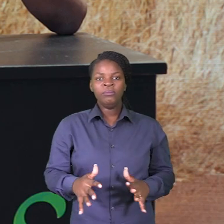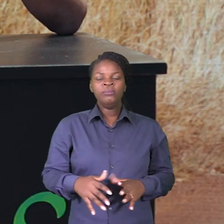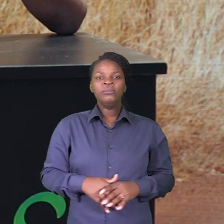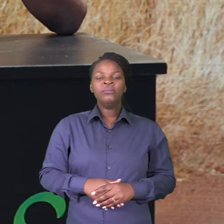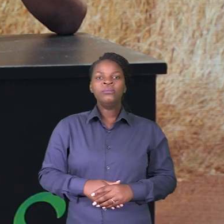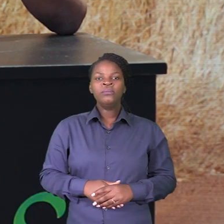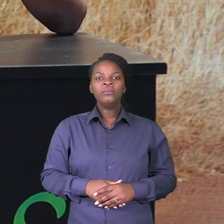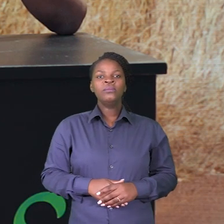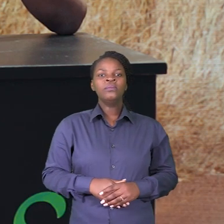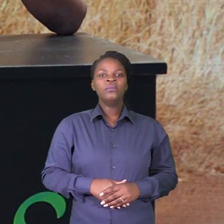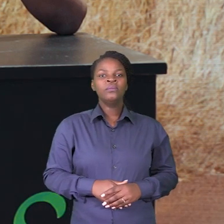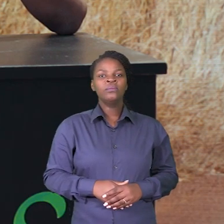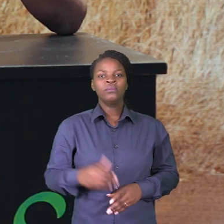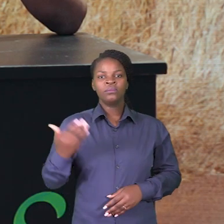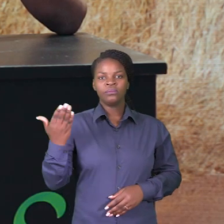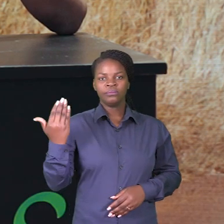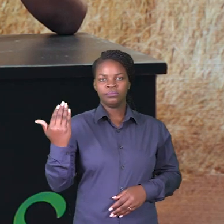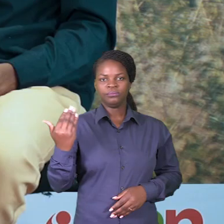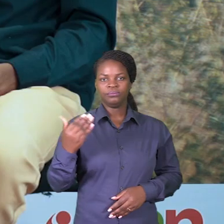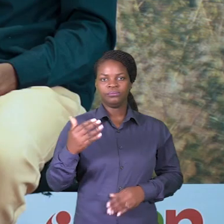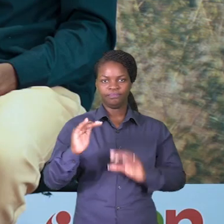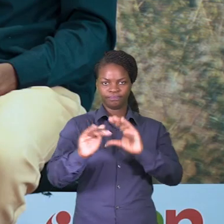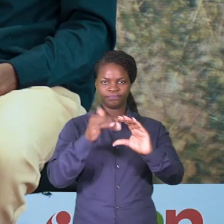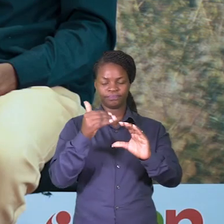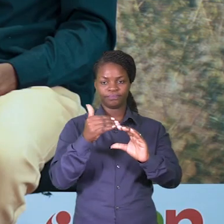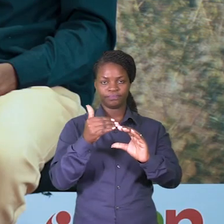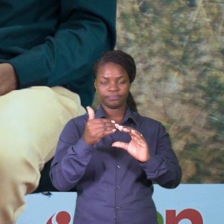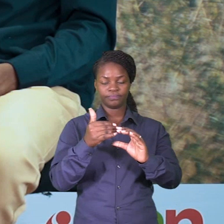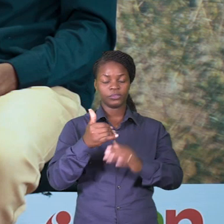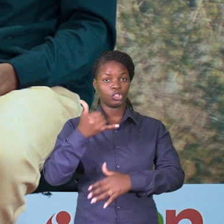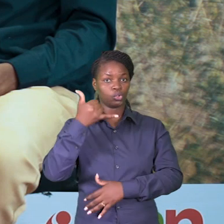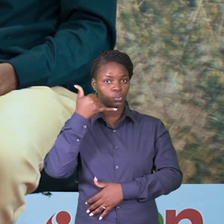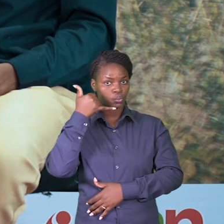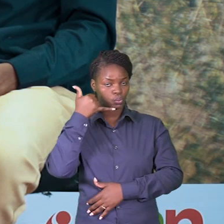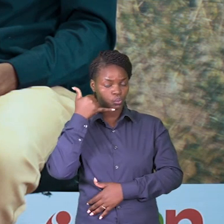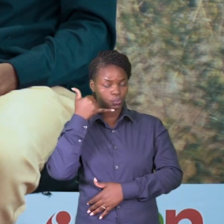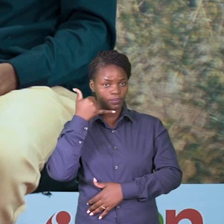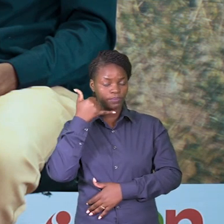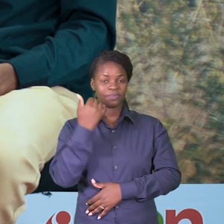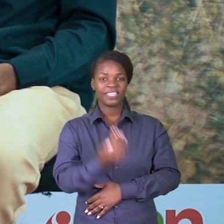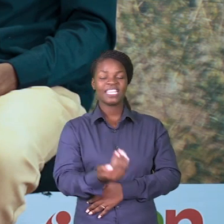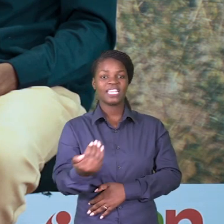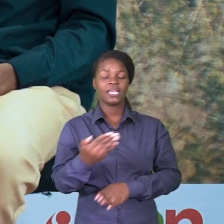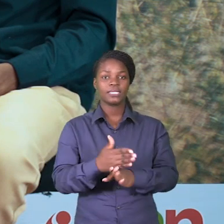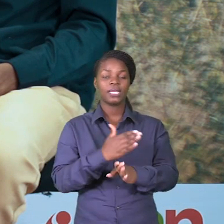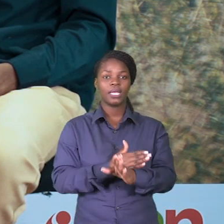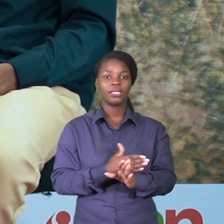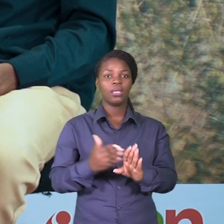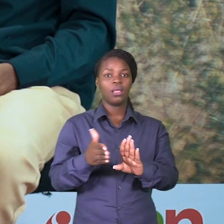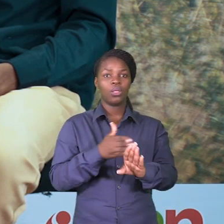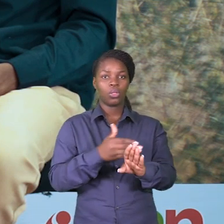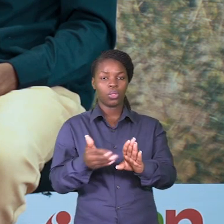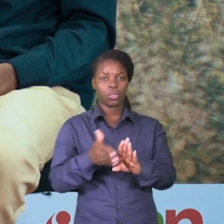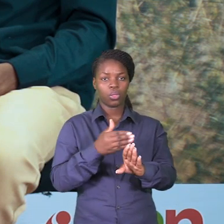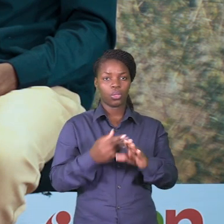já a falar algum e recentemente Recebi uma mensagem uma chamada de alguém de uma situação de uma criança que